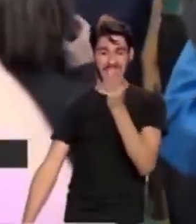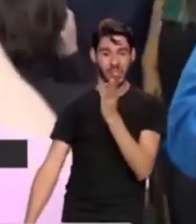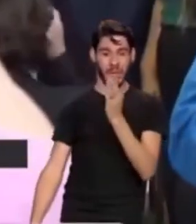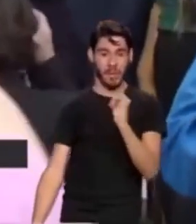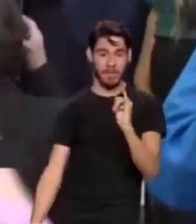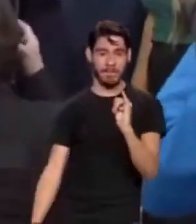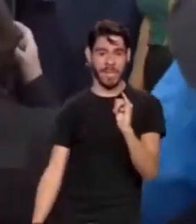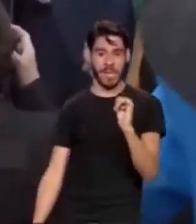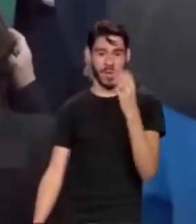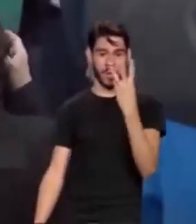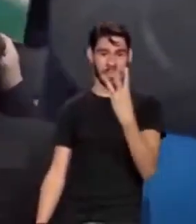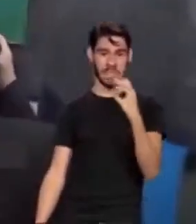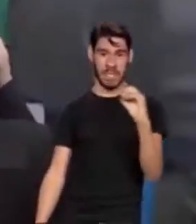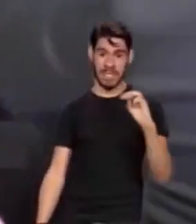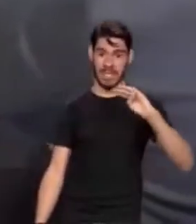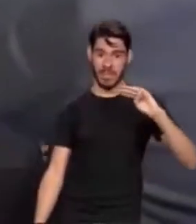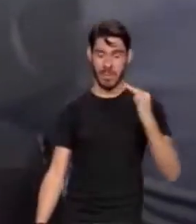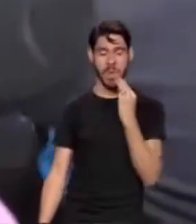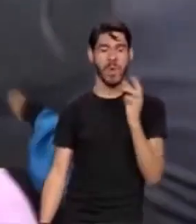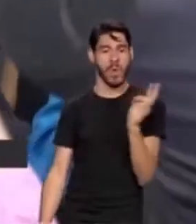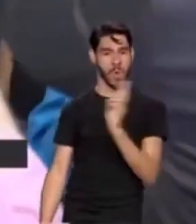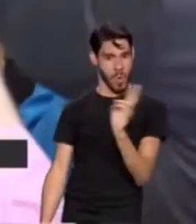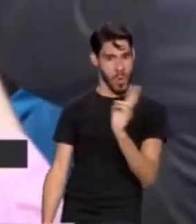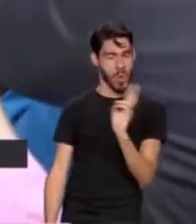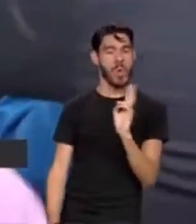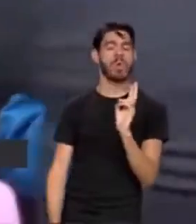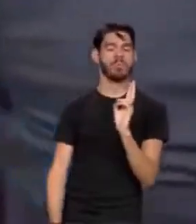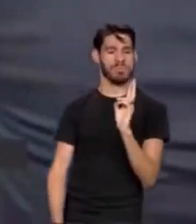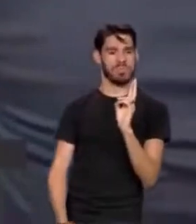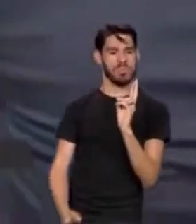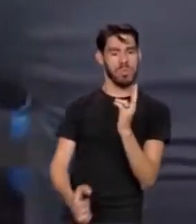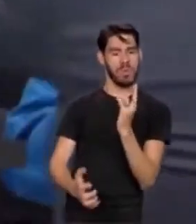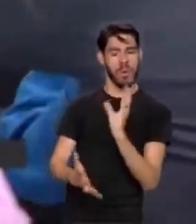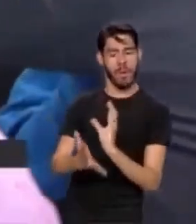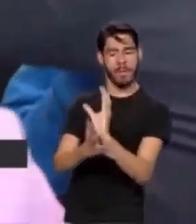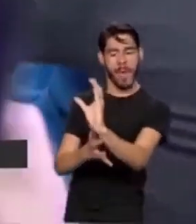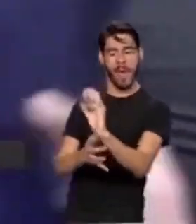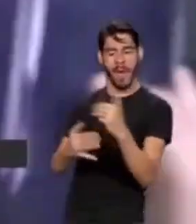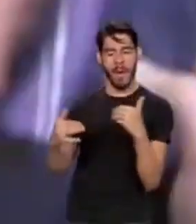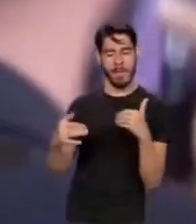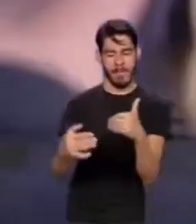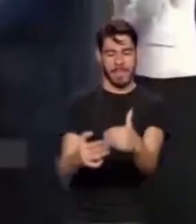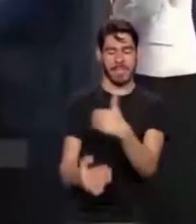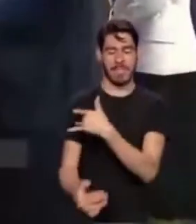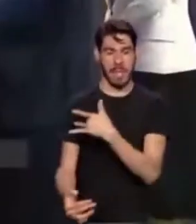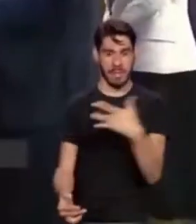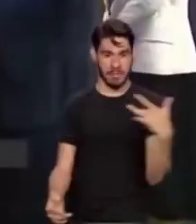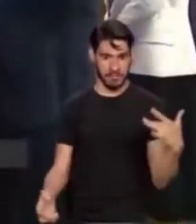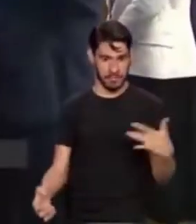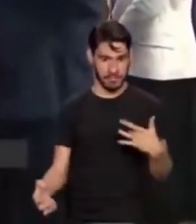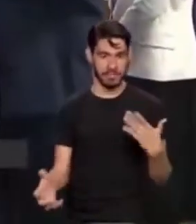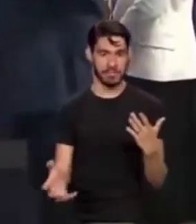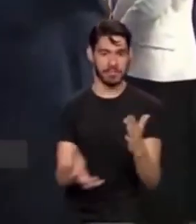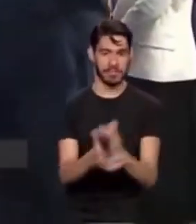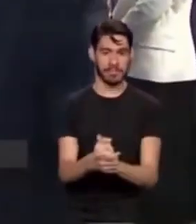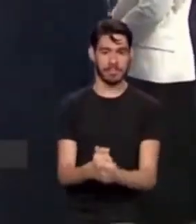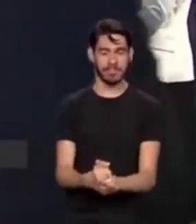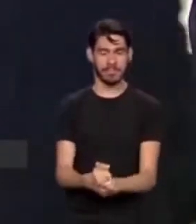bilhões de 300 milhões de reais em favor do Ministério da Saúde